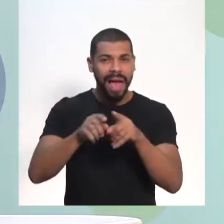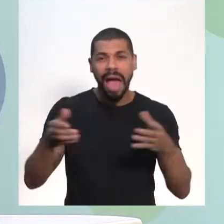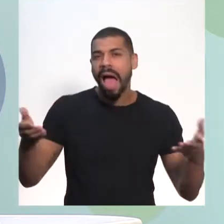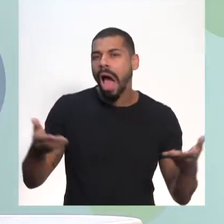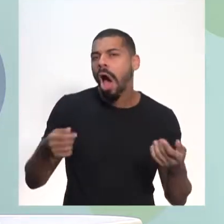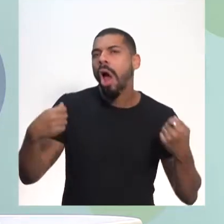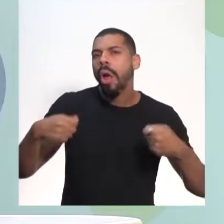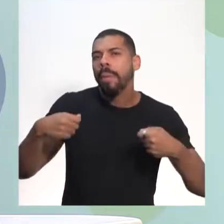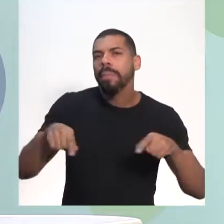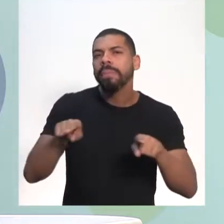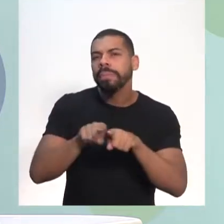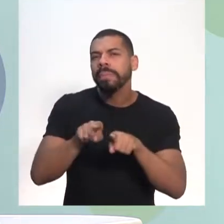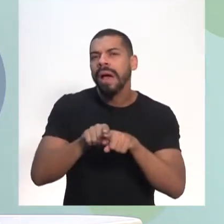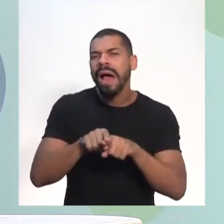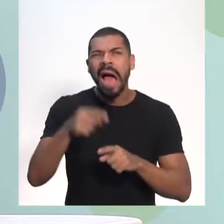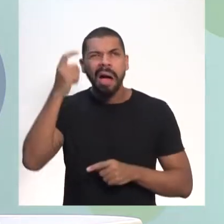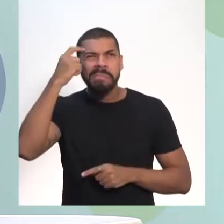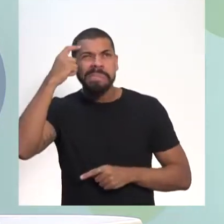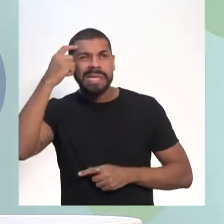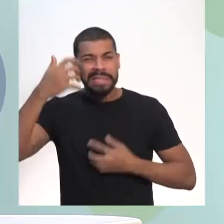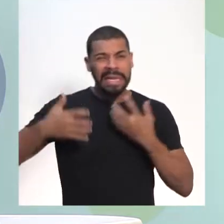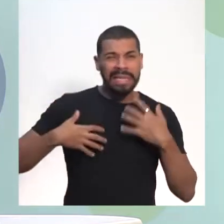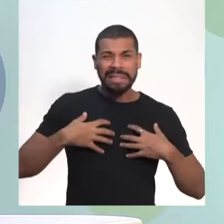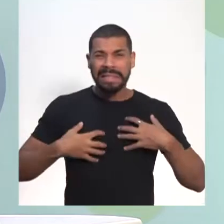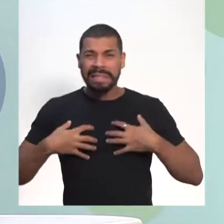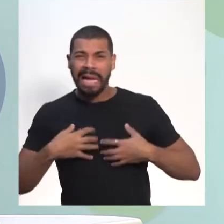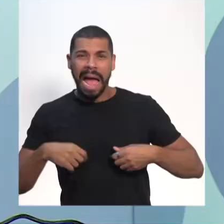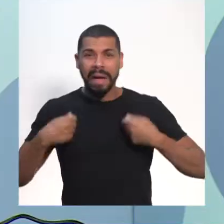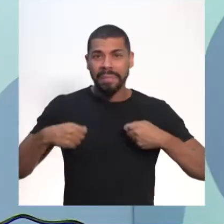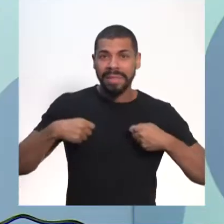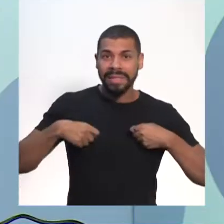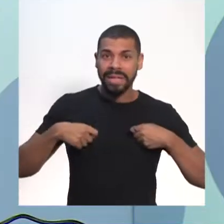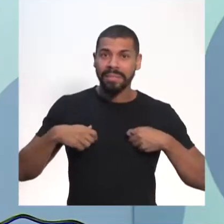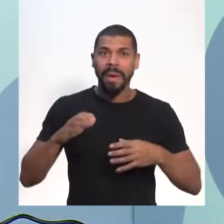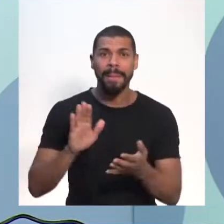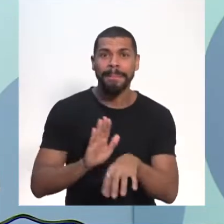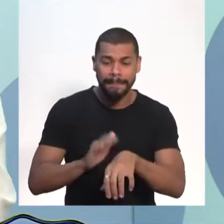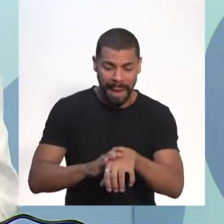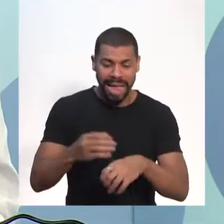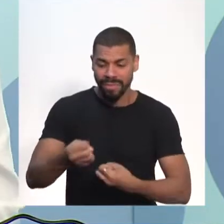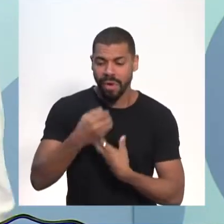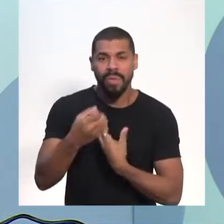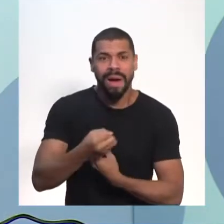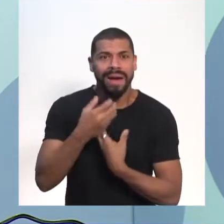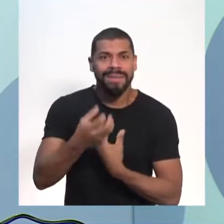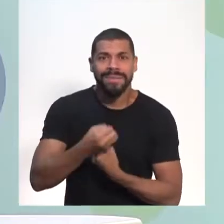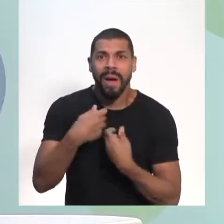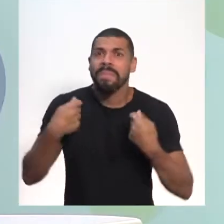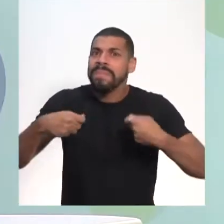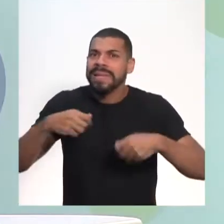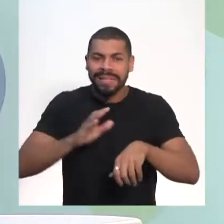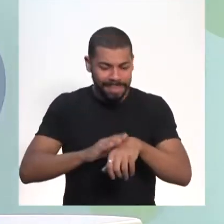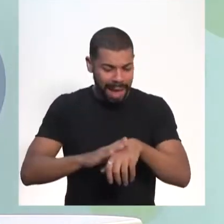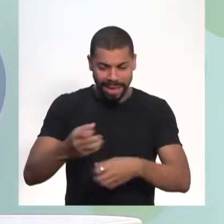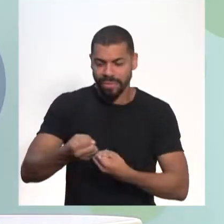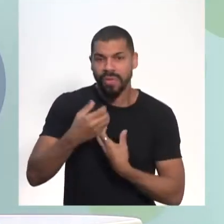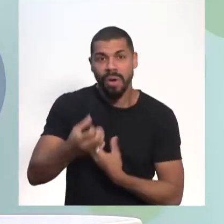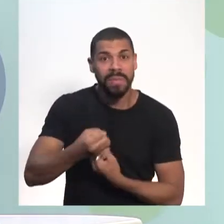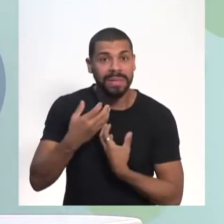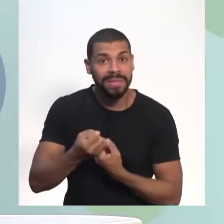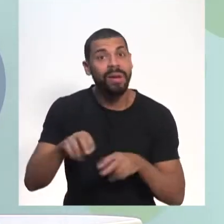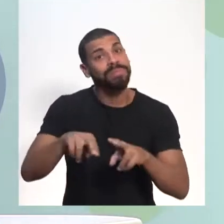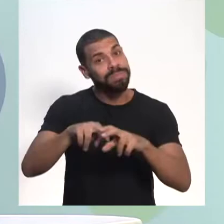era um dos que sempre falava, meu Deus do céu, a gente precisa ter um pouquinho mais de formação, a gente precisa ter um espaço um pouco maior. Acredito que isso